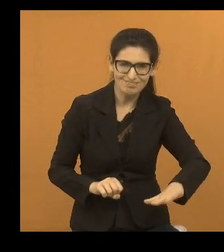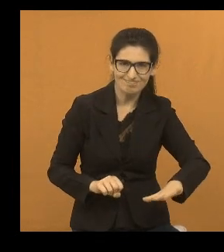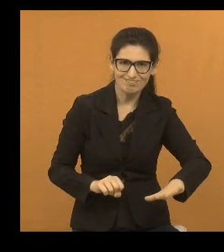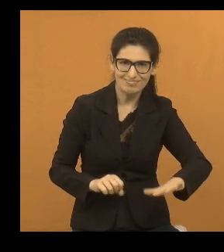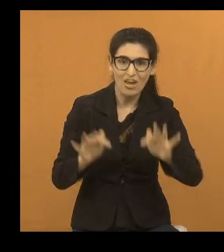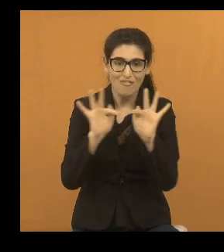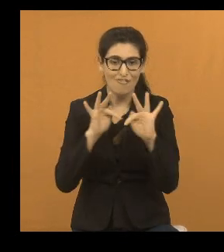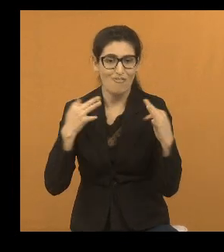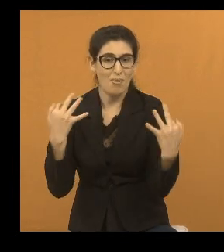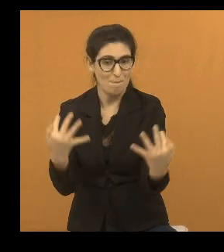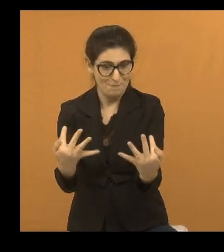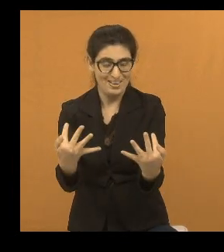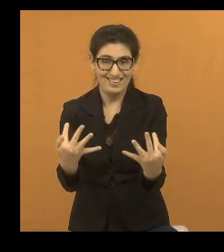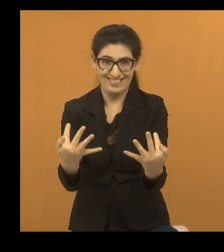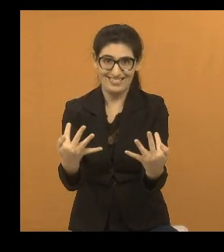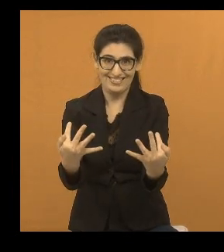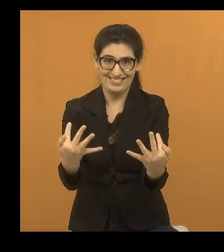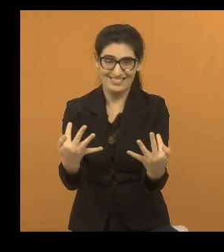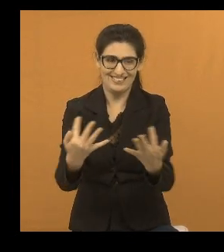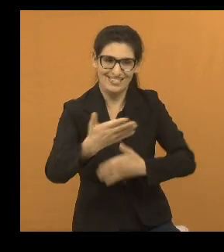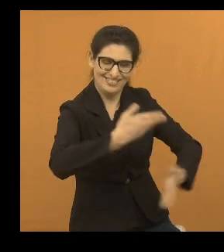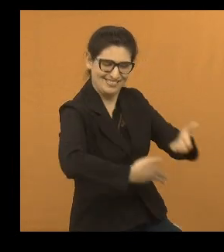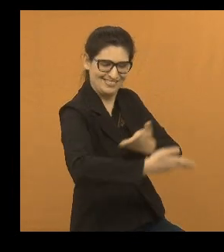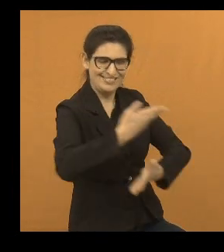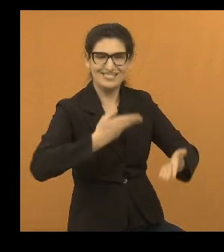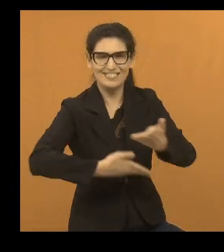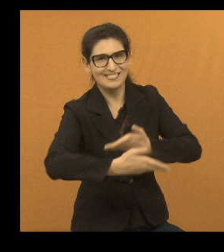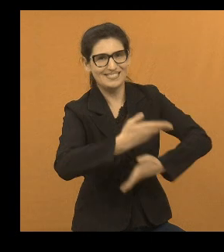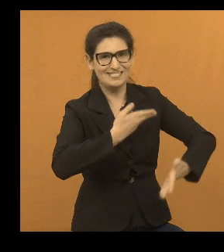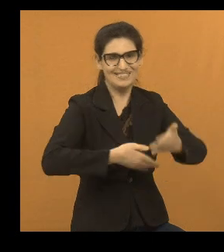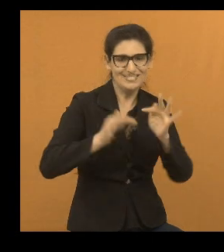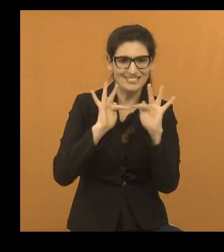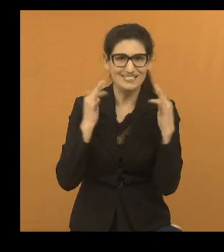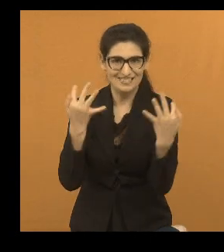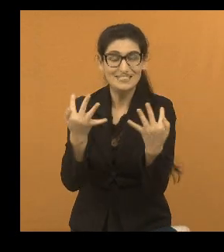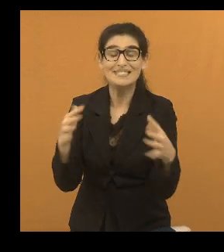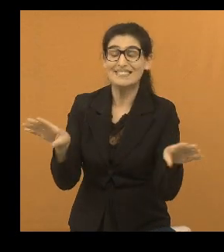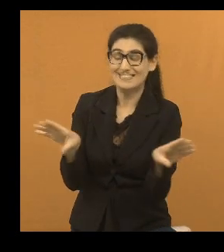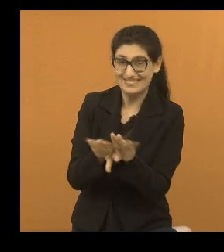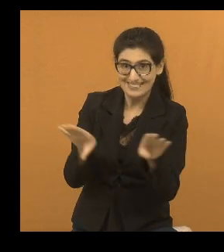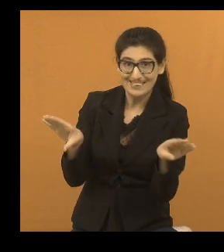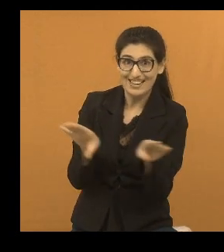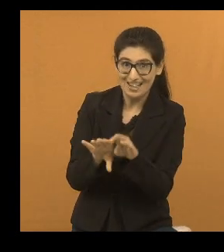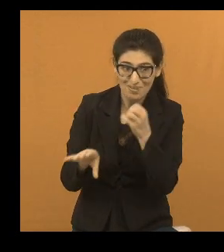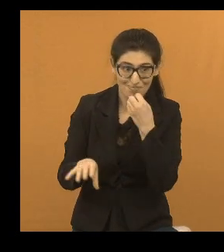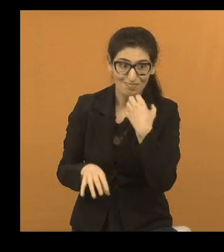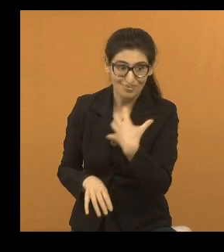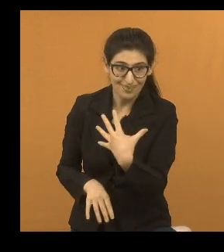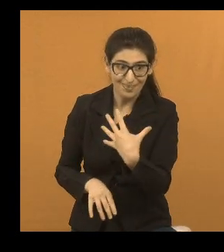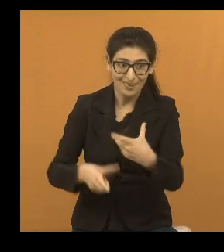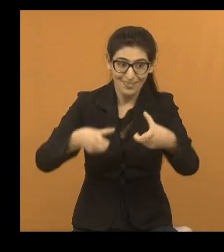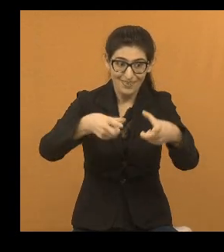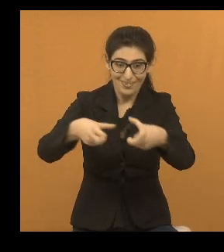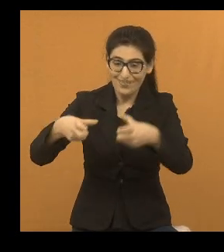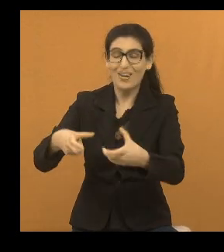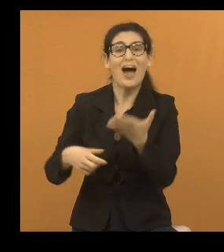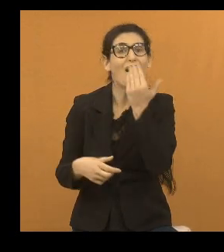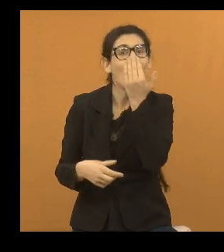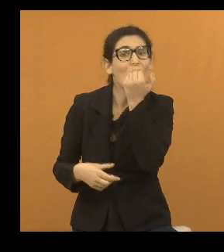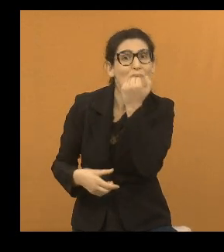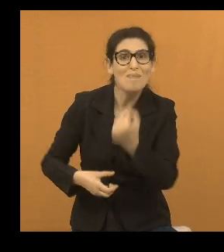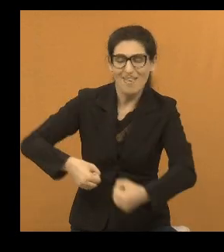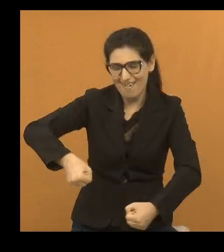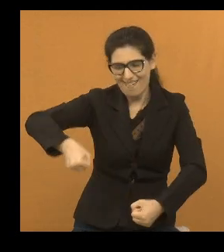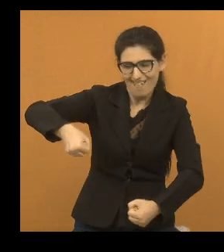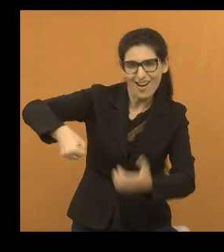família, proporcionando nova opção de lazer. O parque também conta com áreas para piquenique,